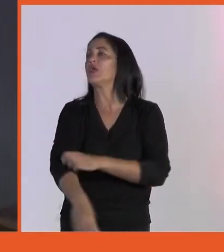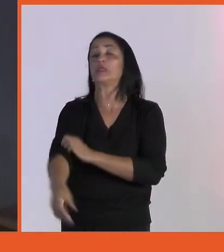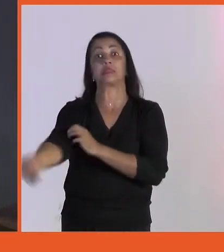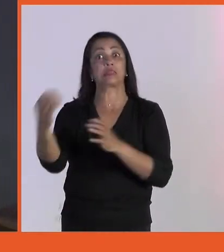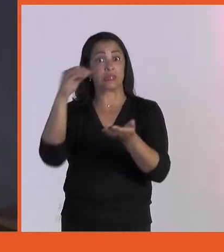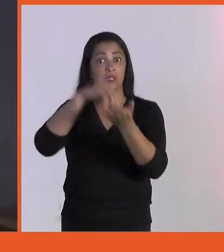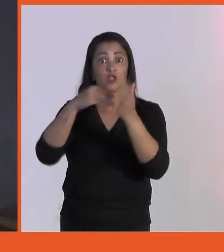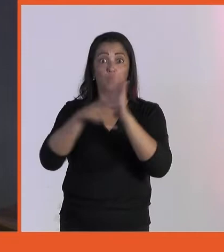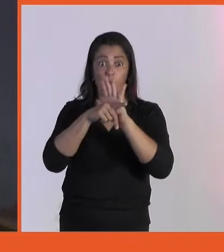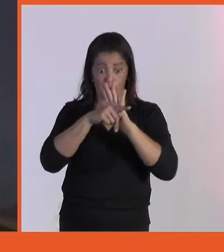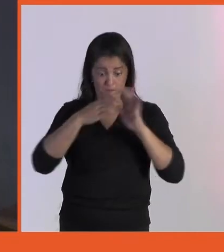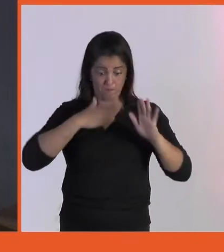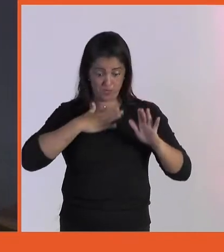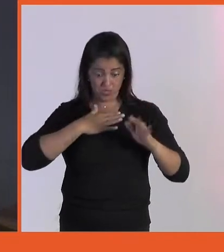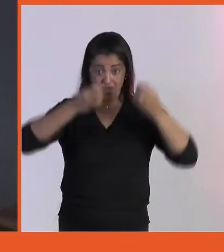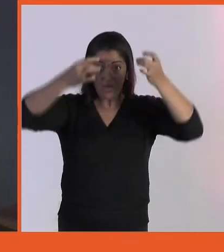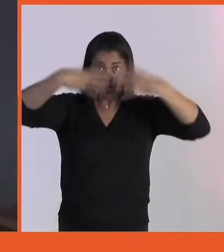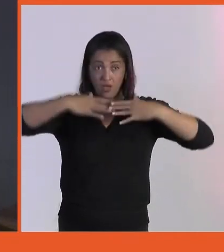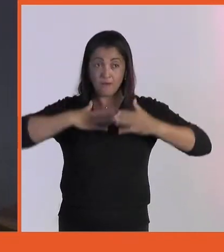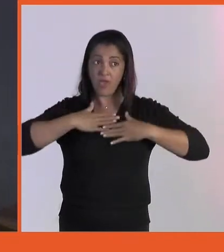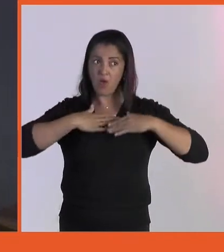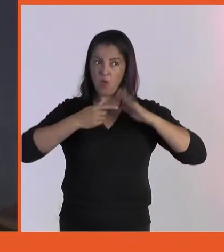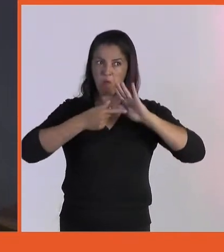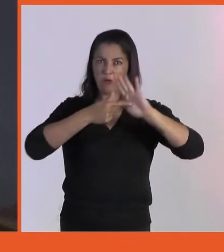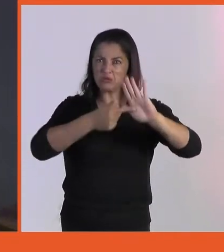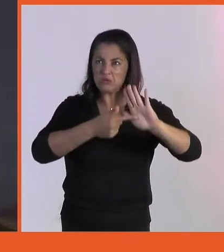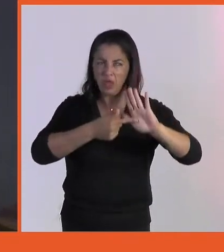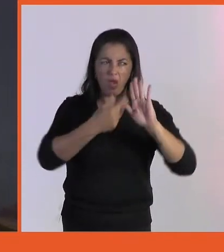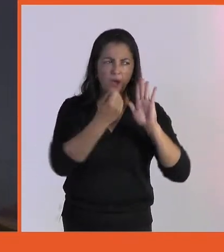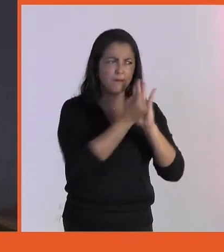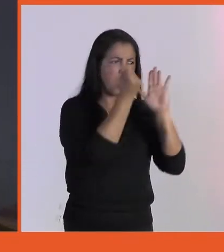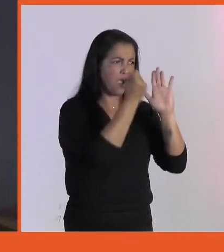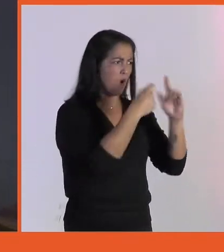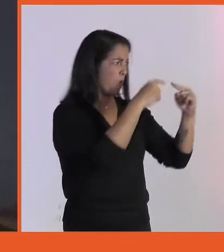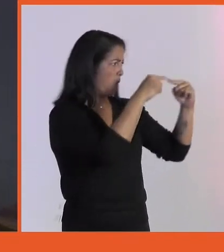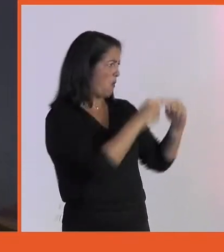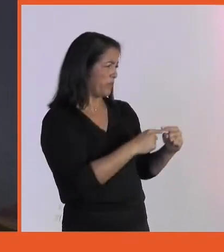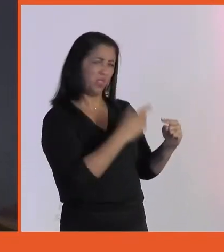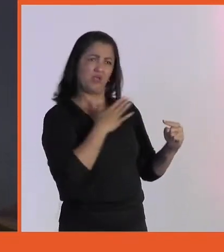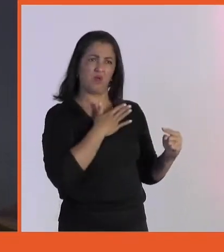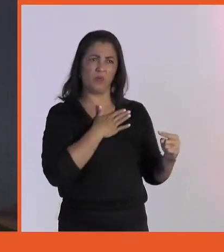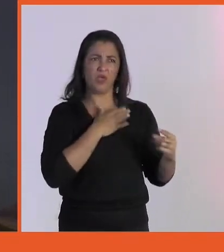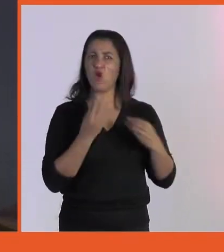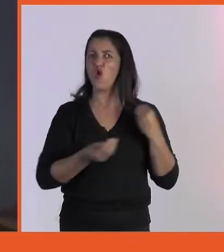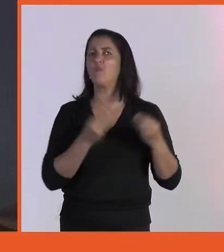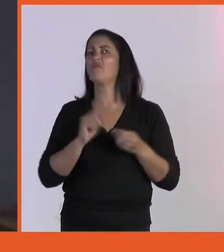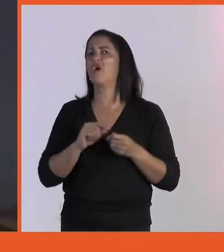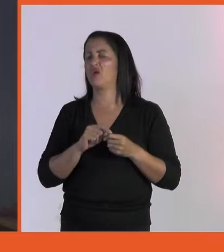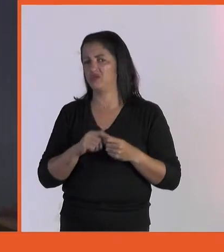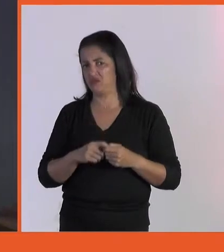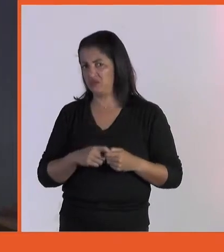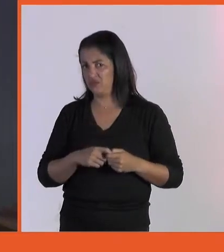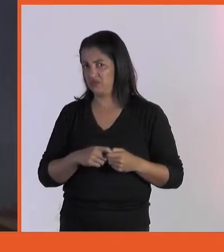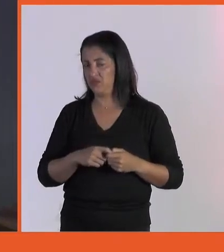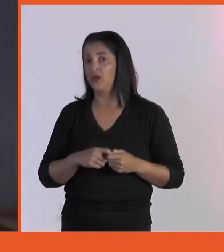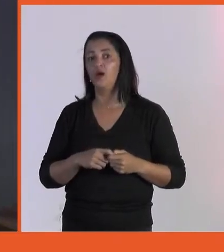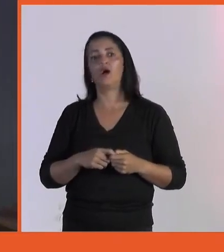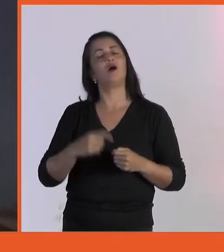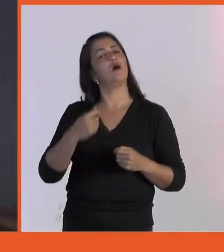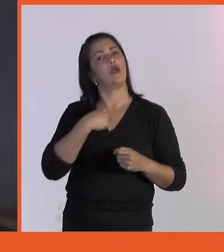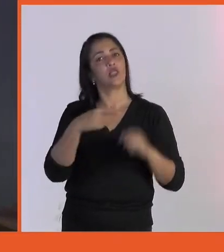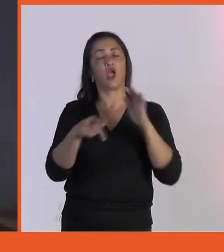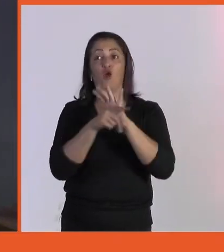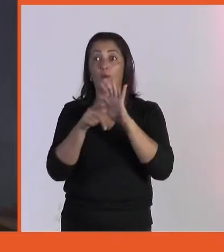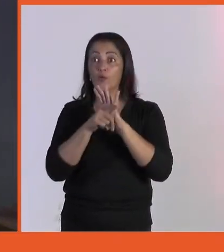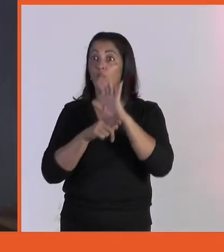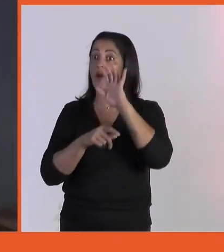comunidade, aquilo me deu uma liberdade criativa que eu jamais imaginei que eu teria, sabe? Porque eu não precisava mais